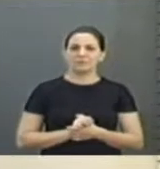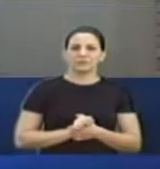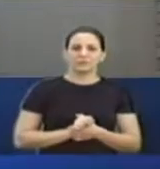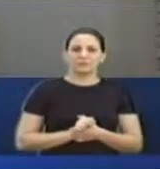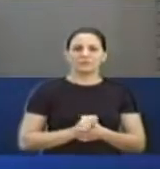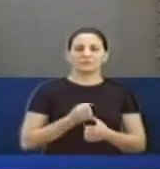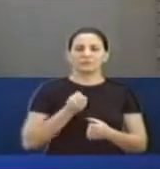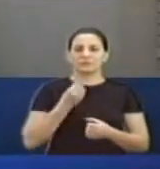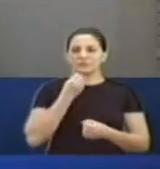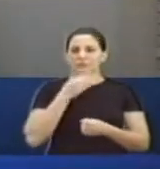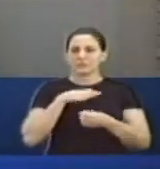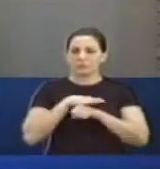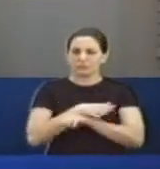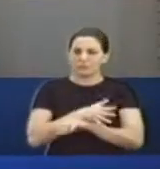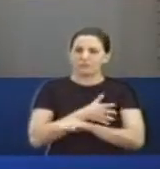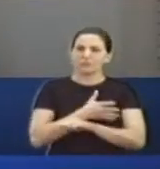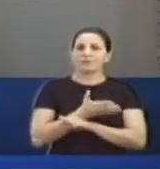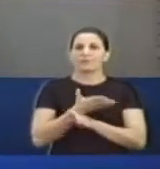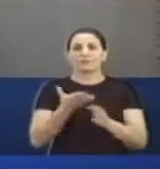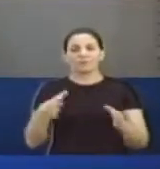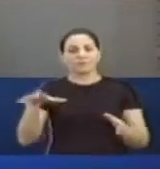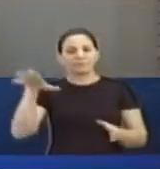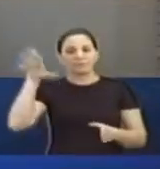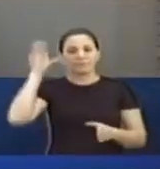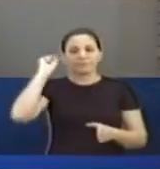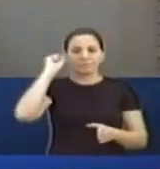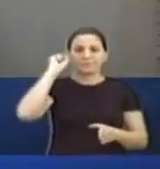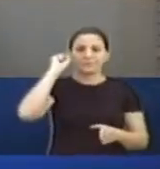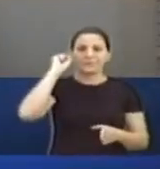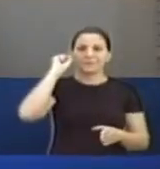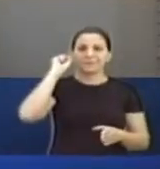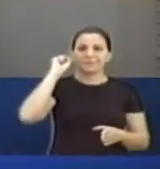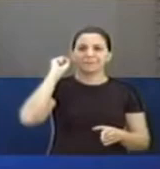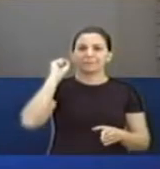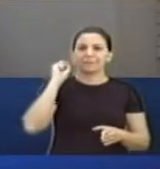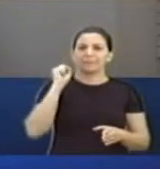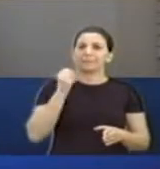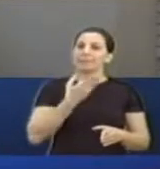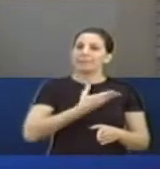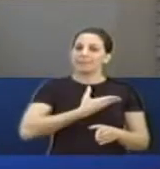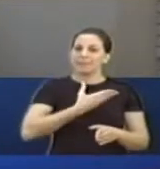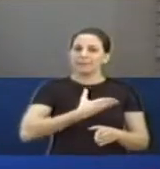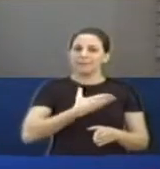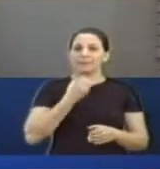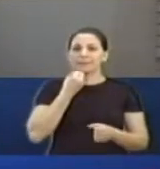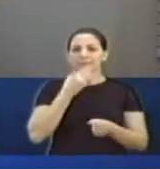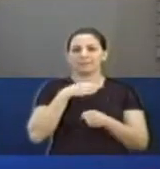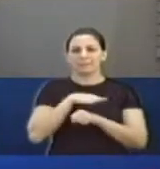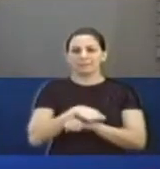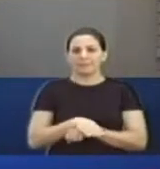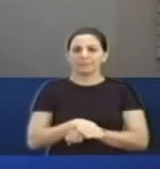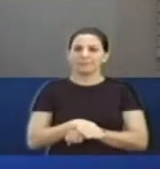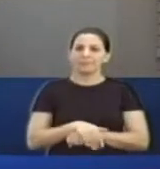Boa noite. Oi. Boa noite a quem nos ouve. Boa noite aos colegas.